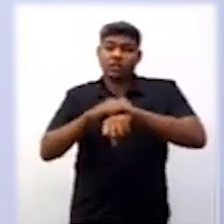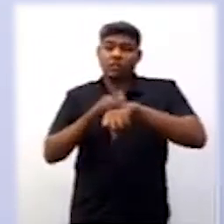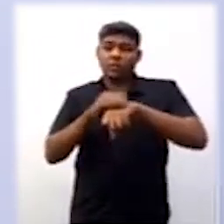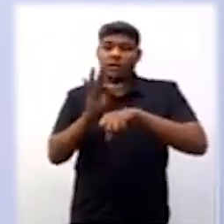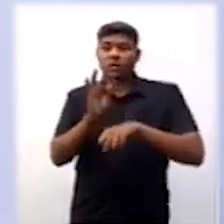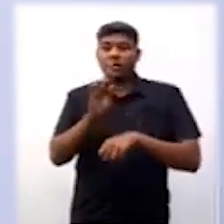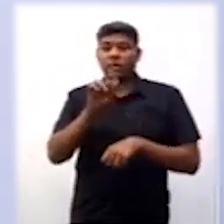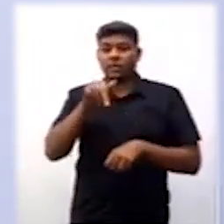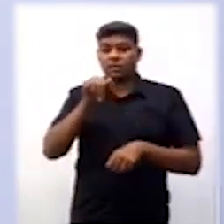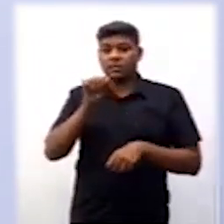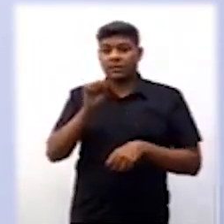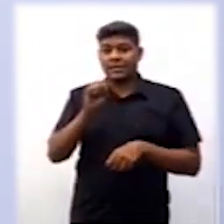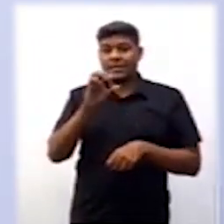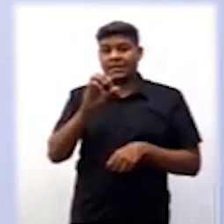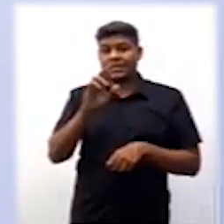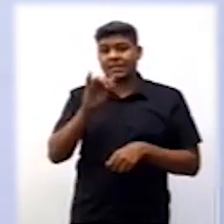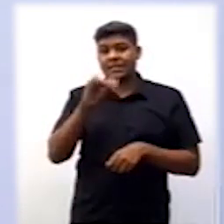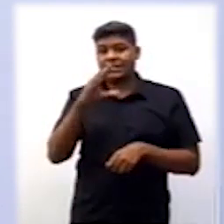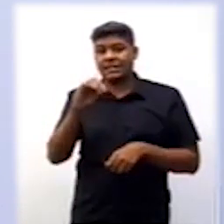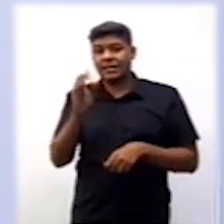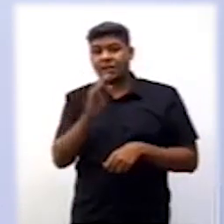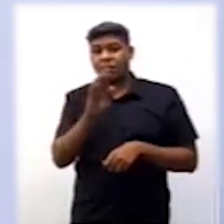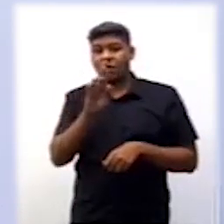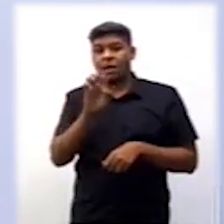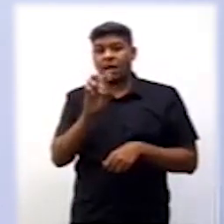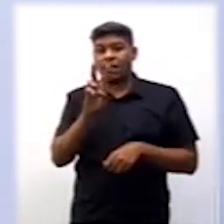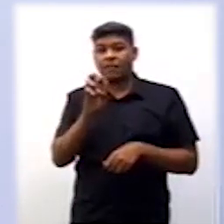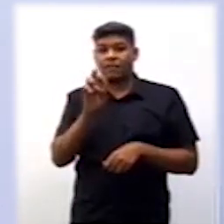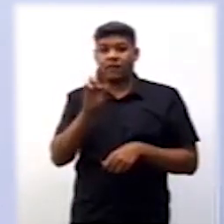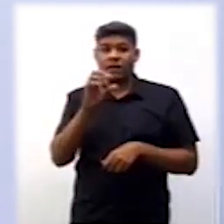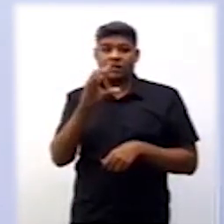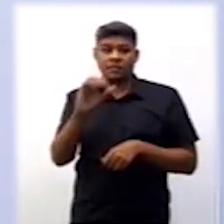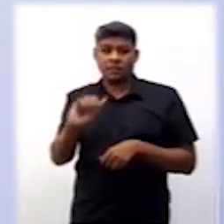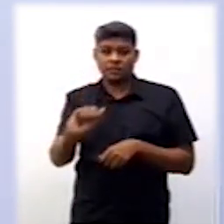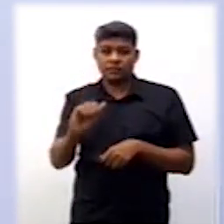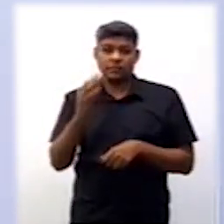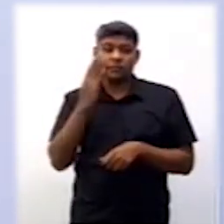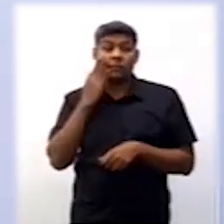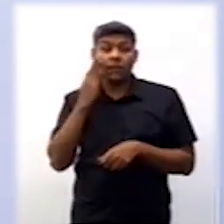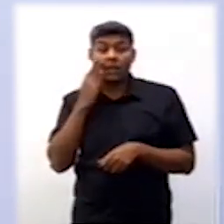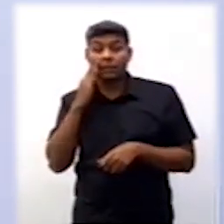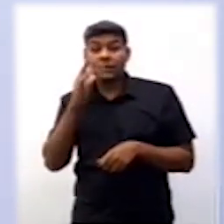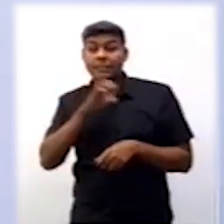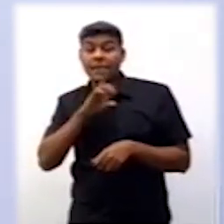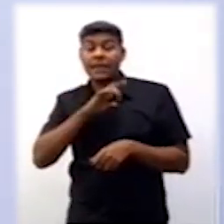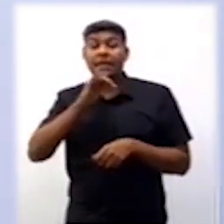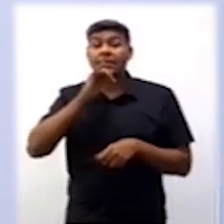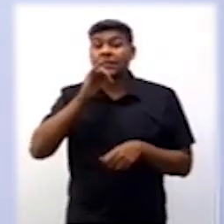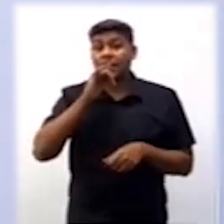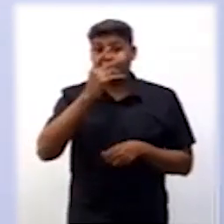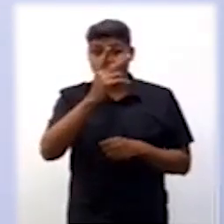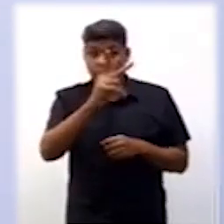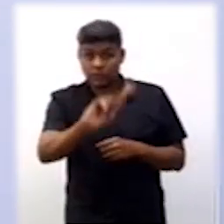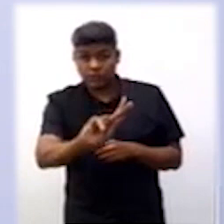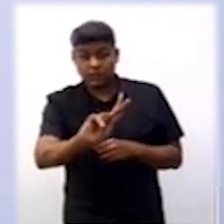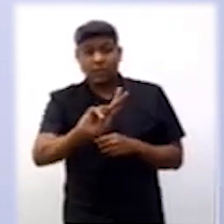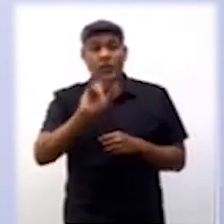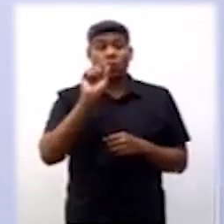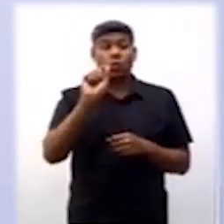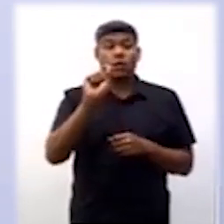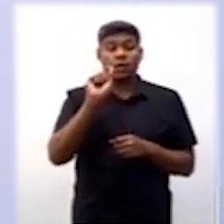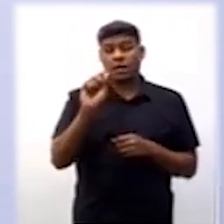No caso, isso é um retrovírus, tá? Então, eu posso dar como exemplo para vocês aqui